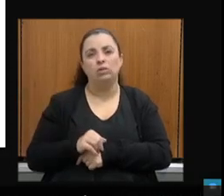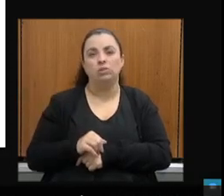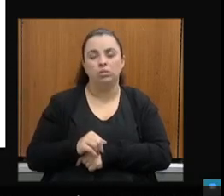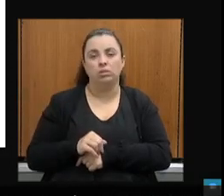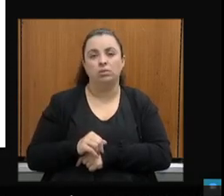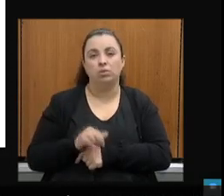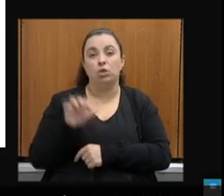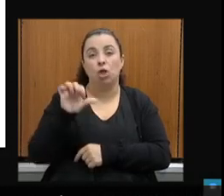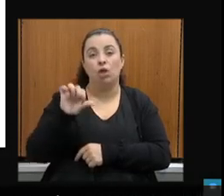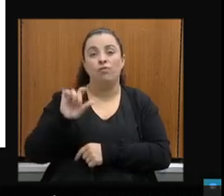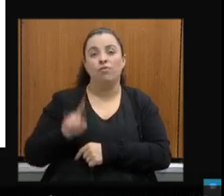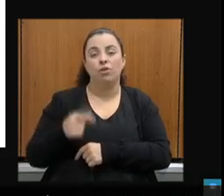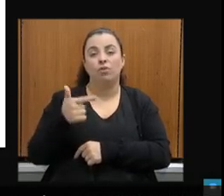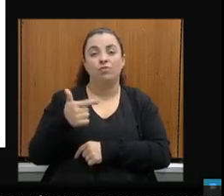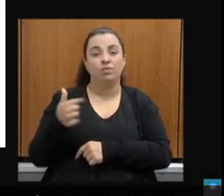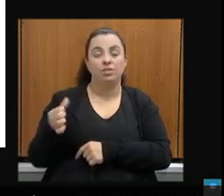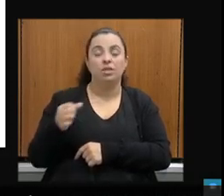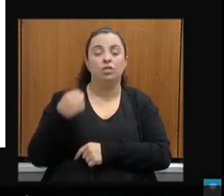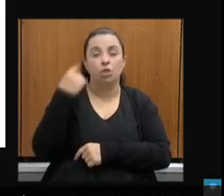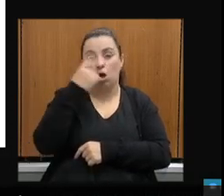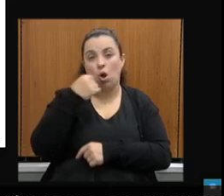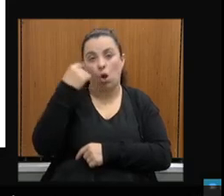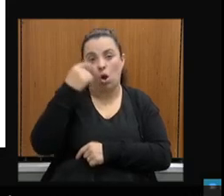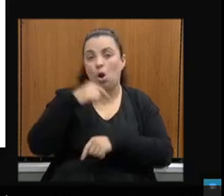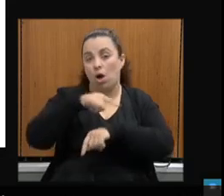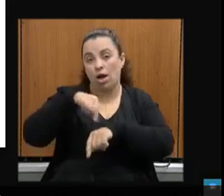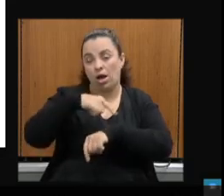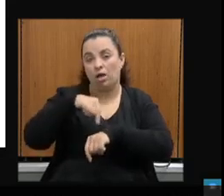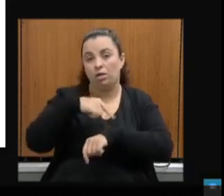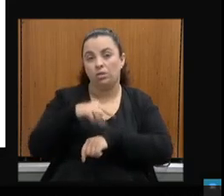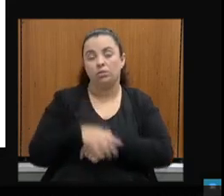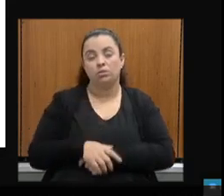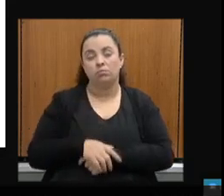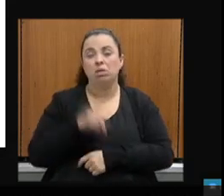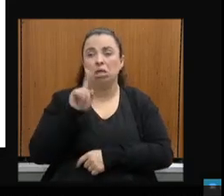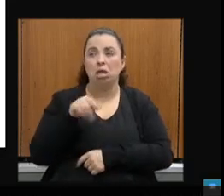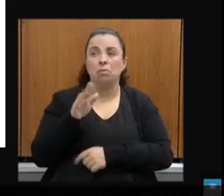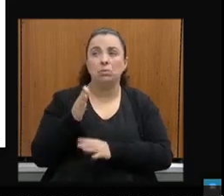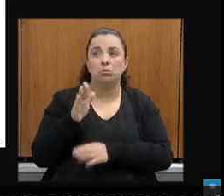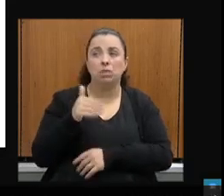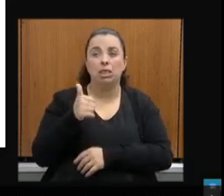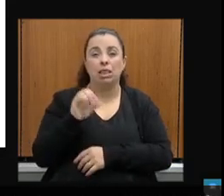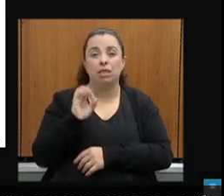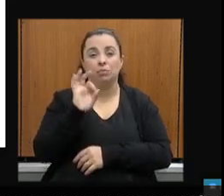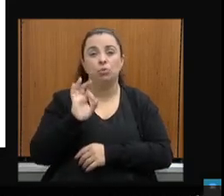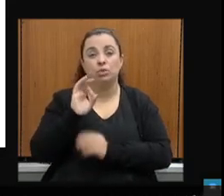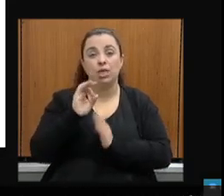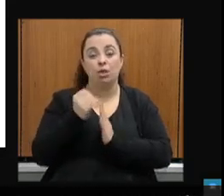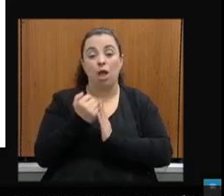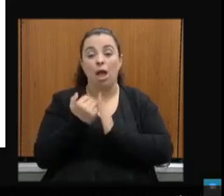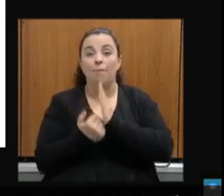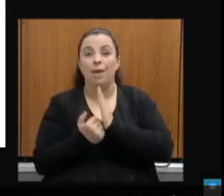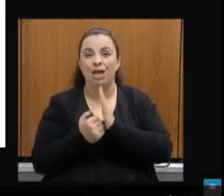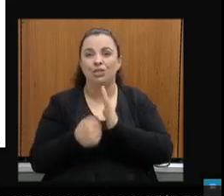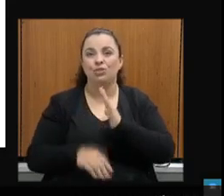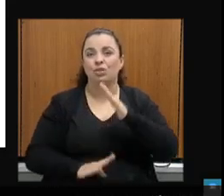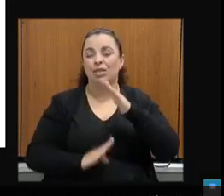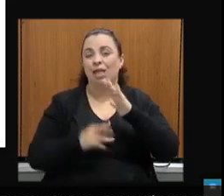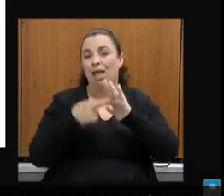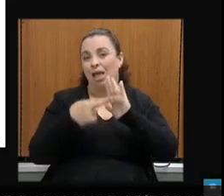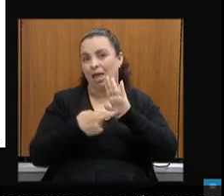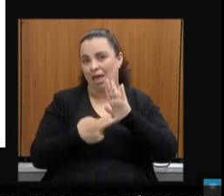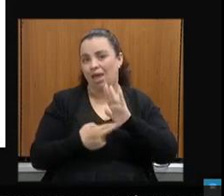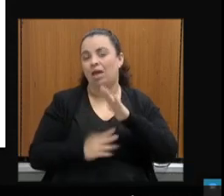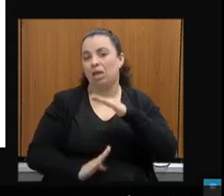2022.com 9,26 horas que é com as 10 por cento abaixo do limite regulatório que é o limite